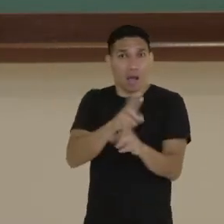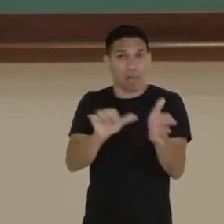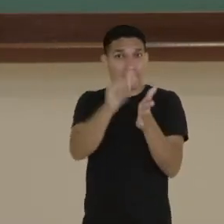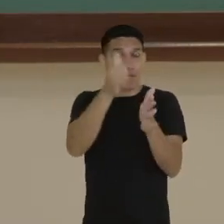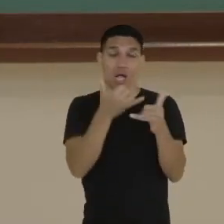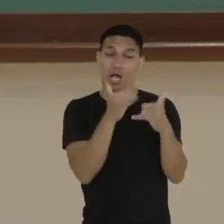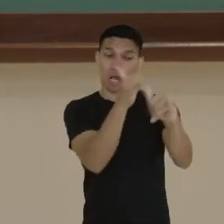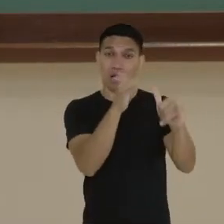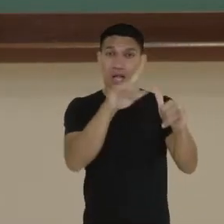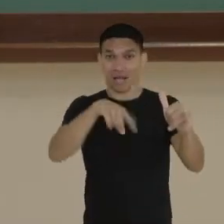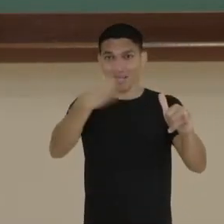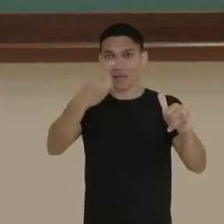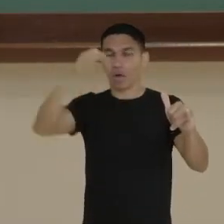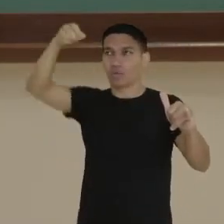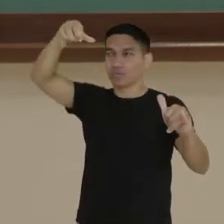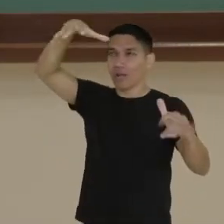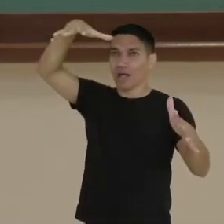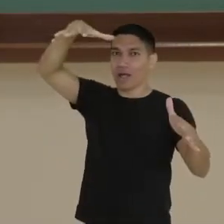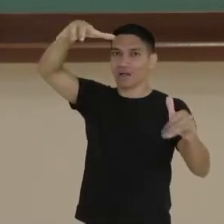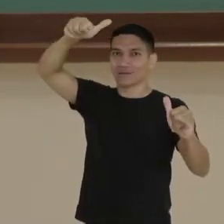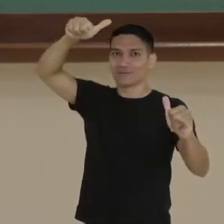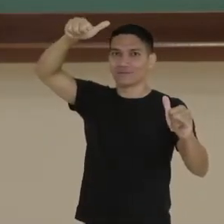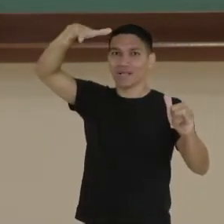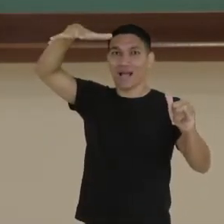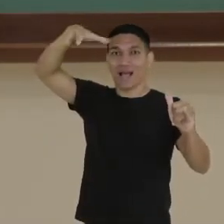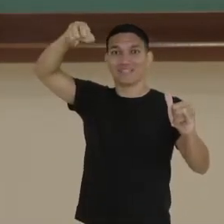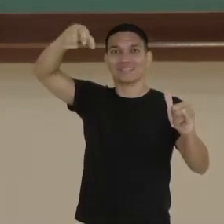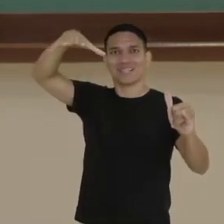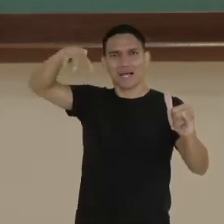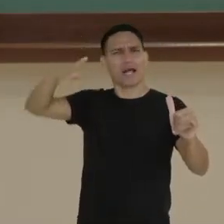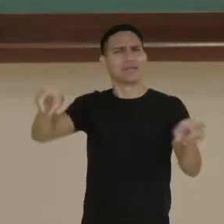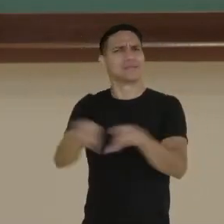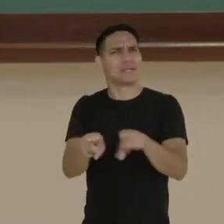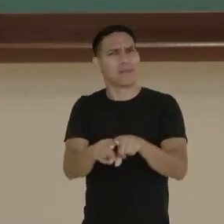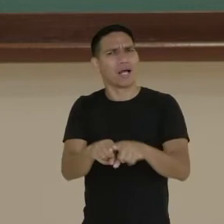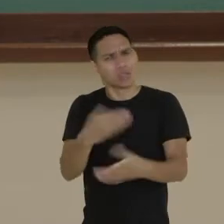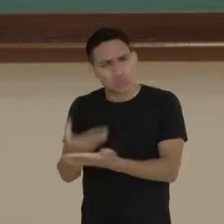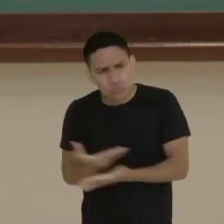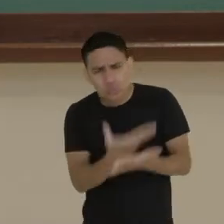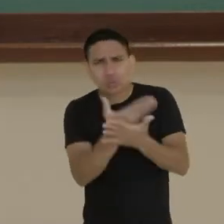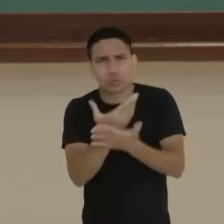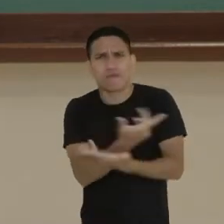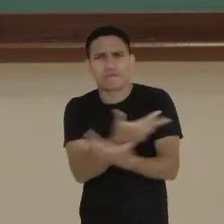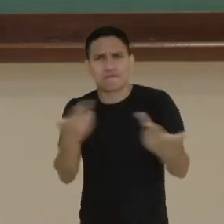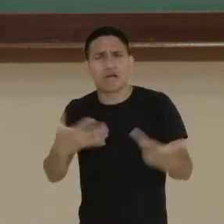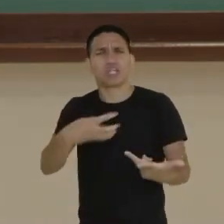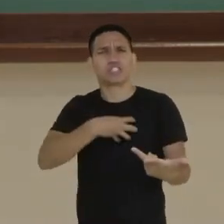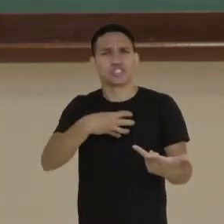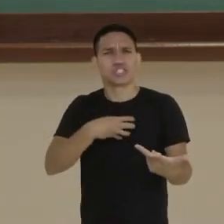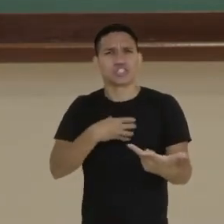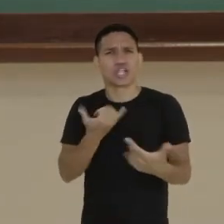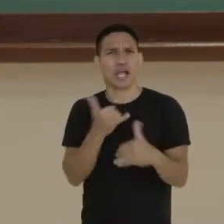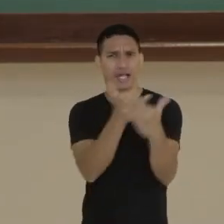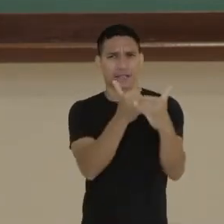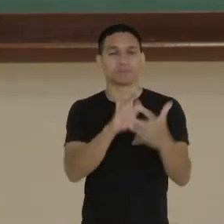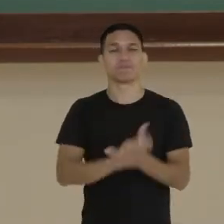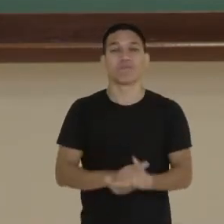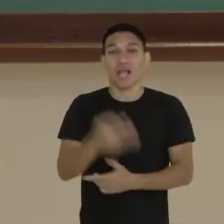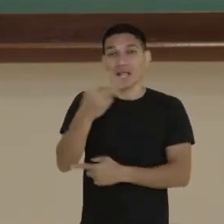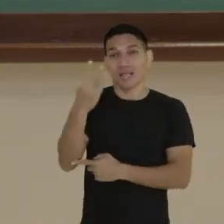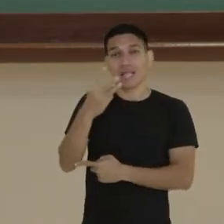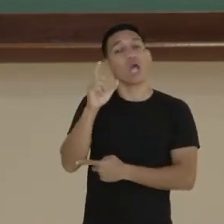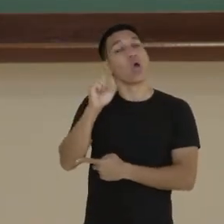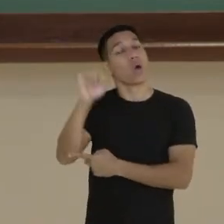e luz. Inclusive, se mistura muito esses dois conceitos, essas duas formas de energia. Em terceiro